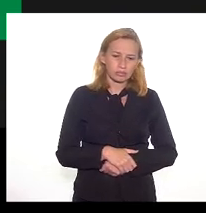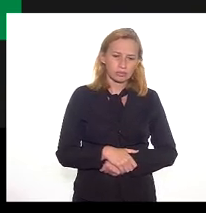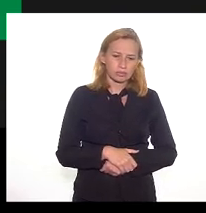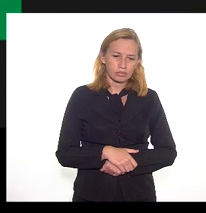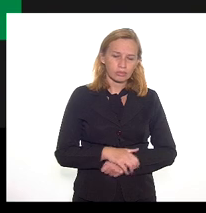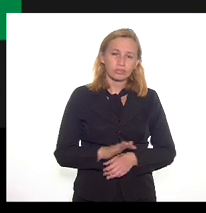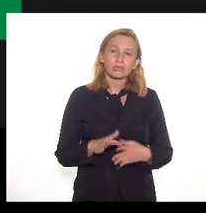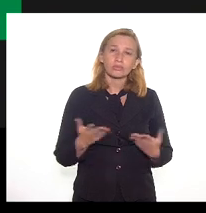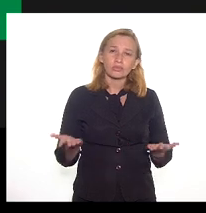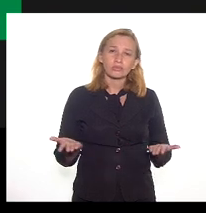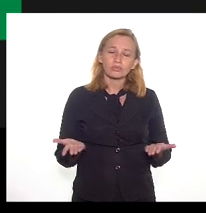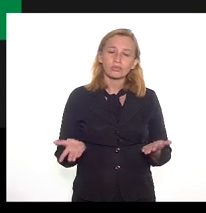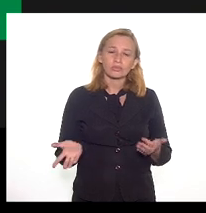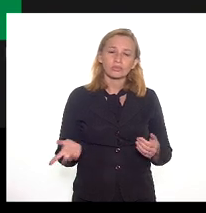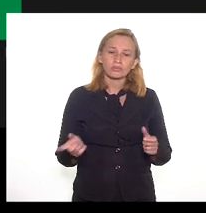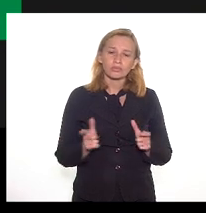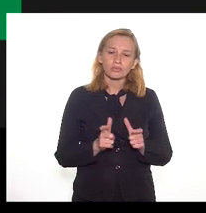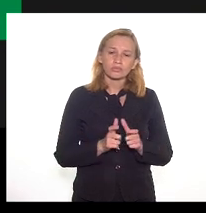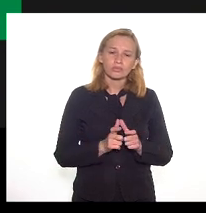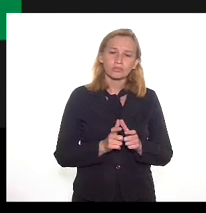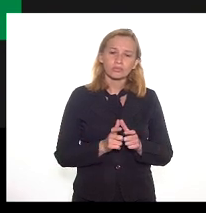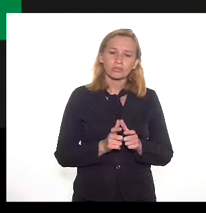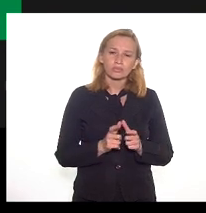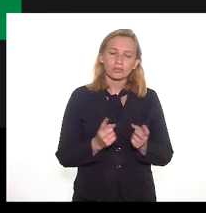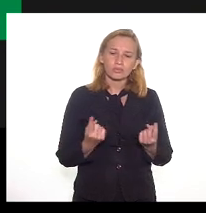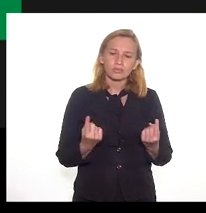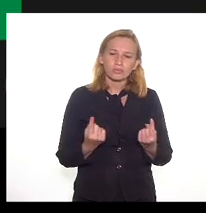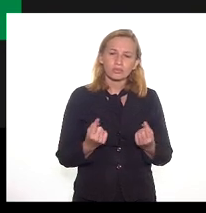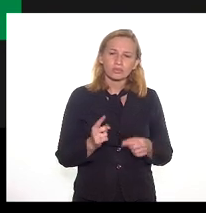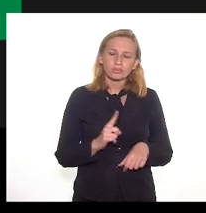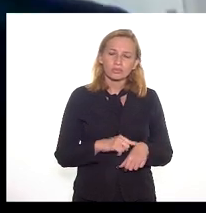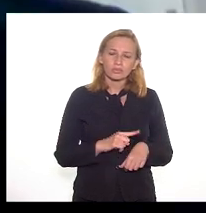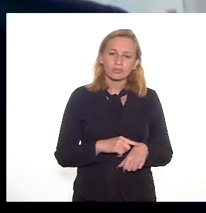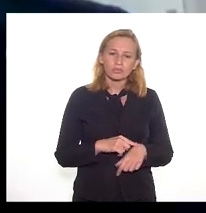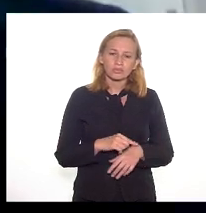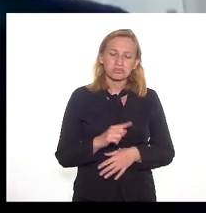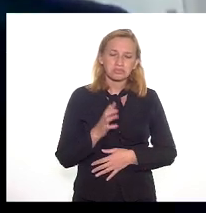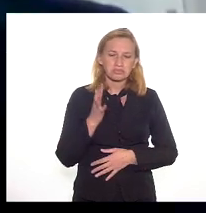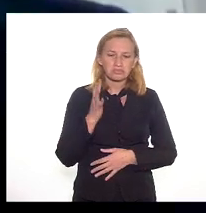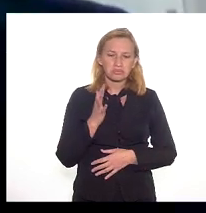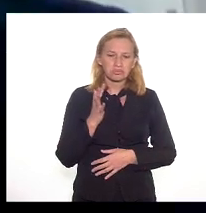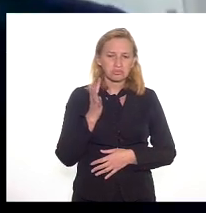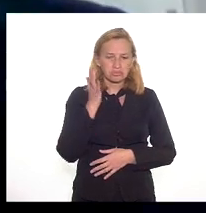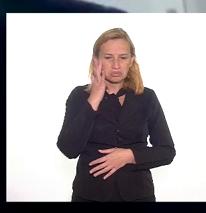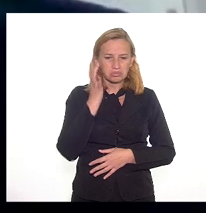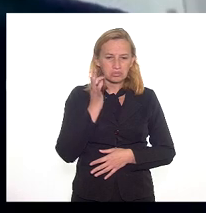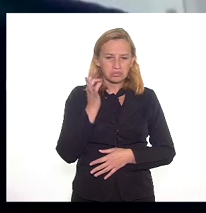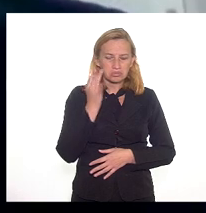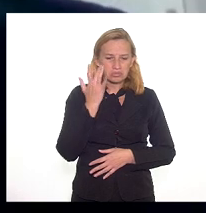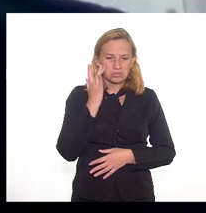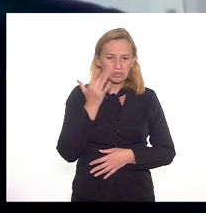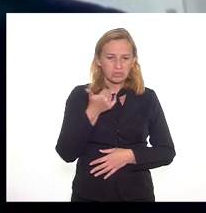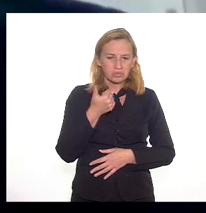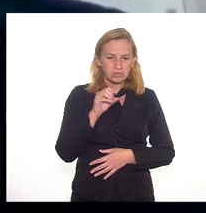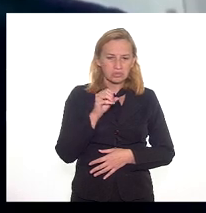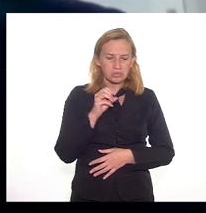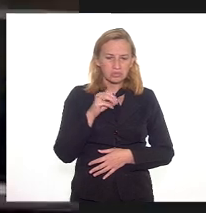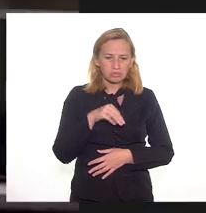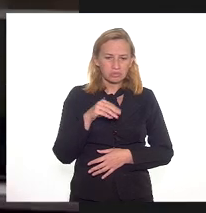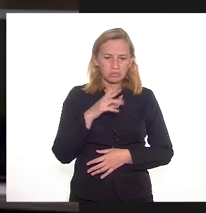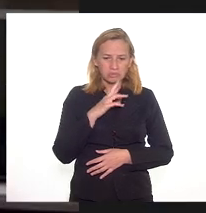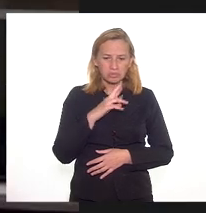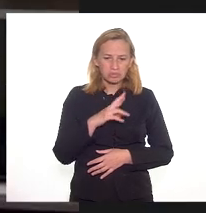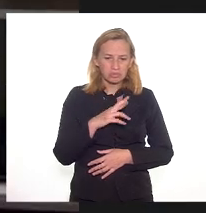qual a porcentagem? De cabeça aqui, deputado, eu lhe confirmo aqui em 10 minutos. Tá